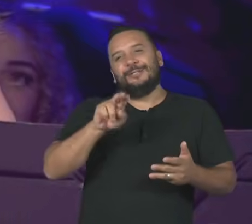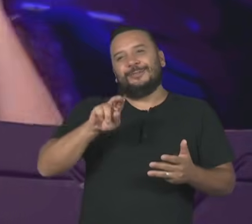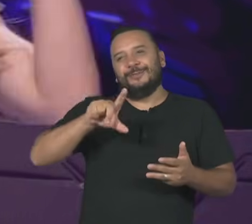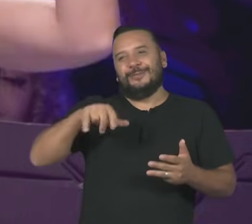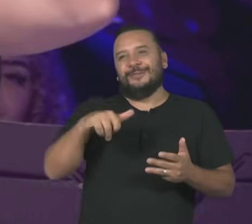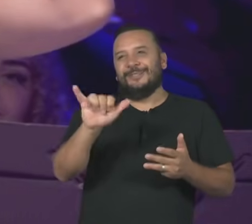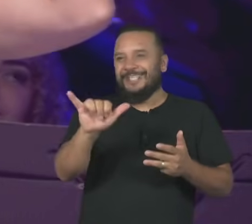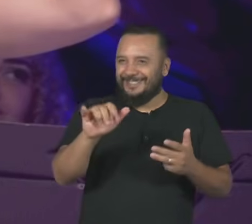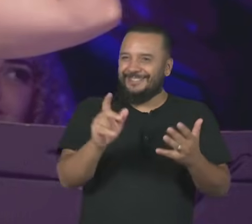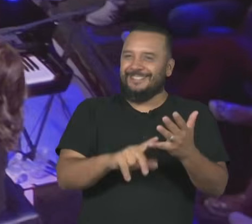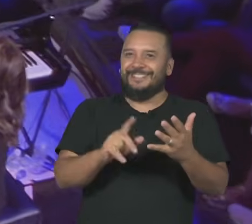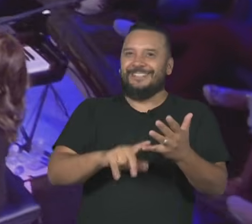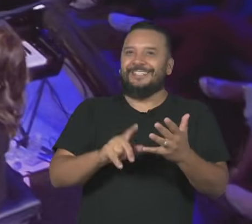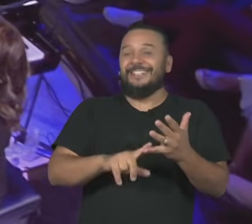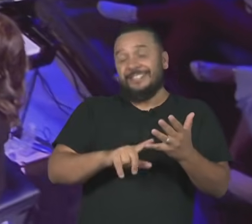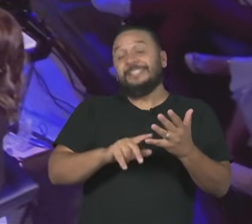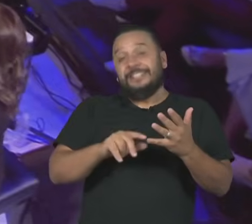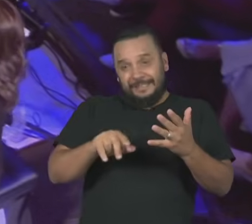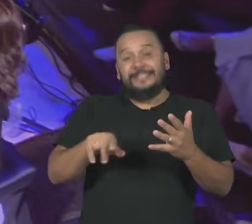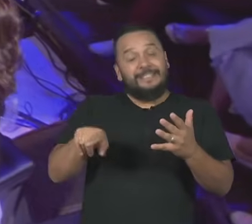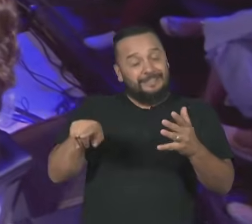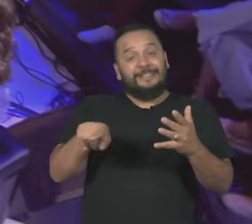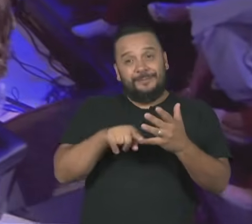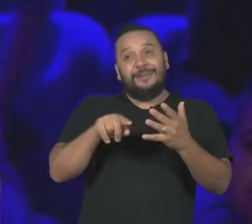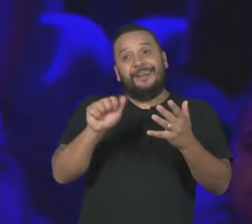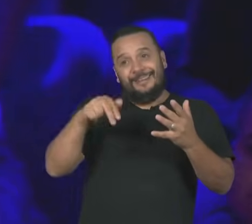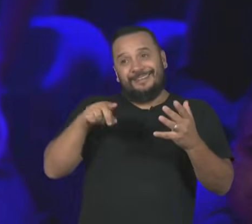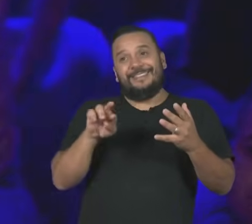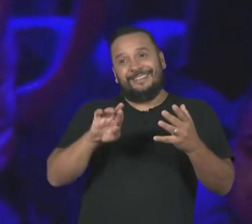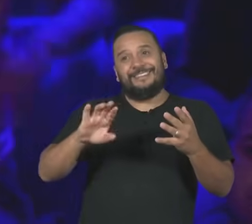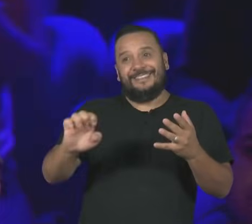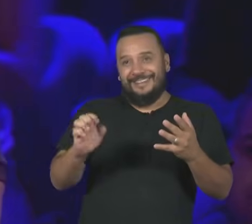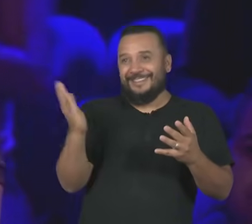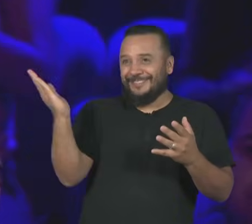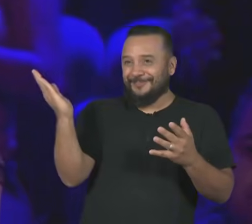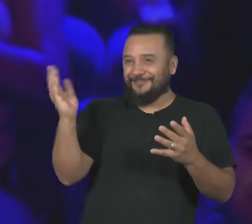Julie, antropólogo André Torquato